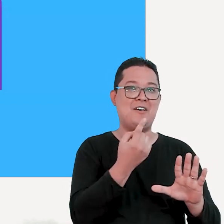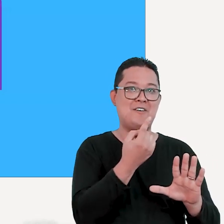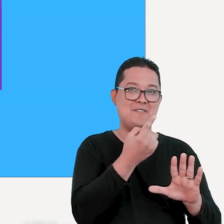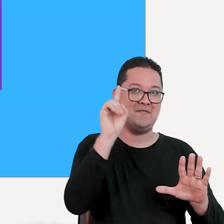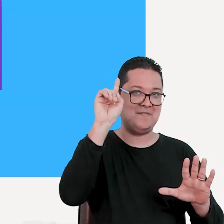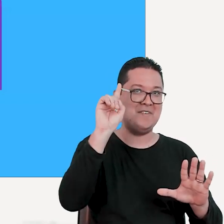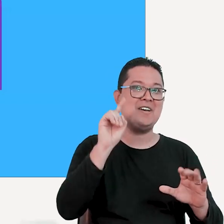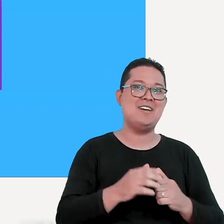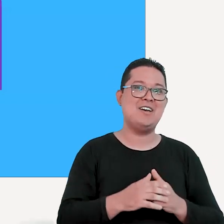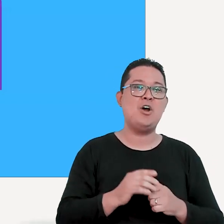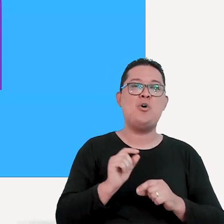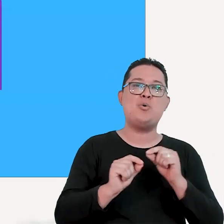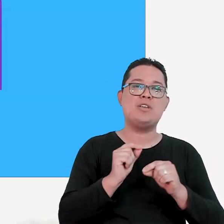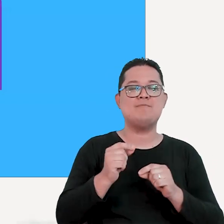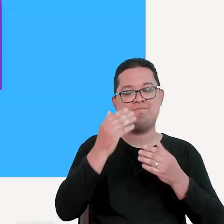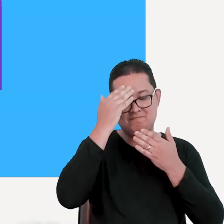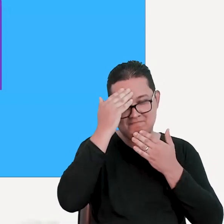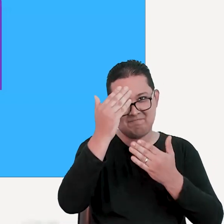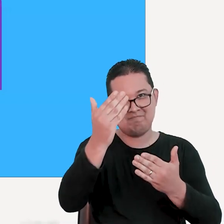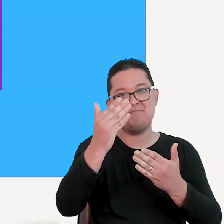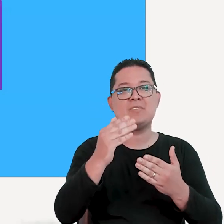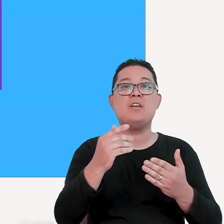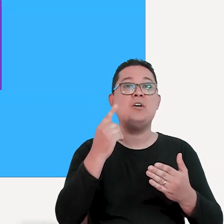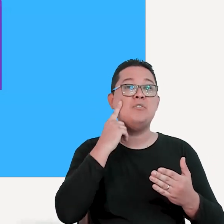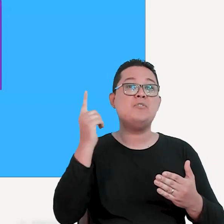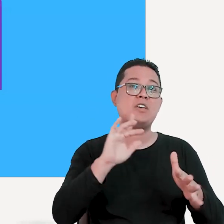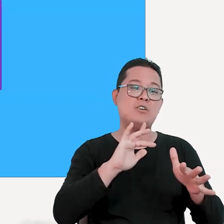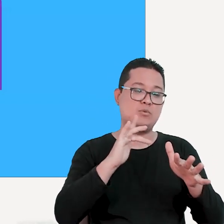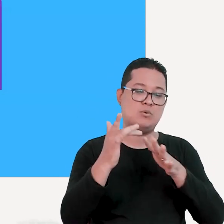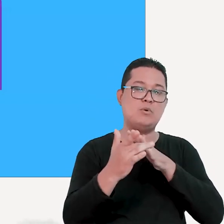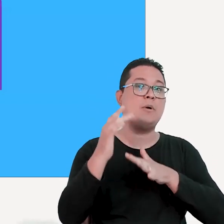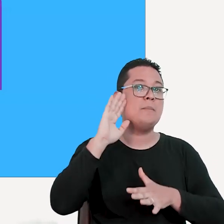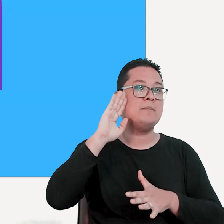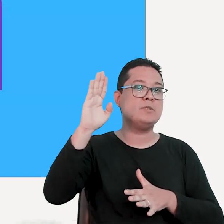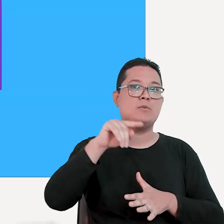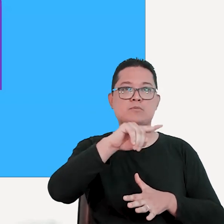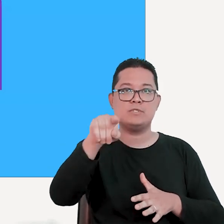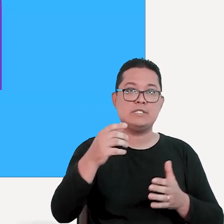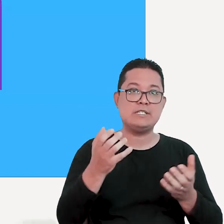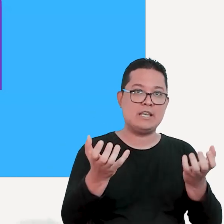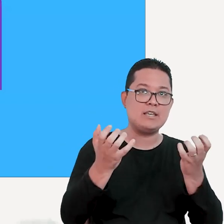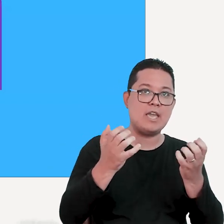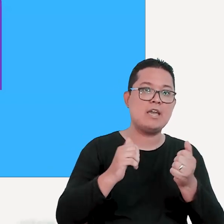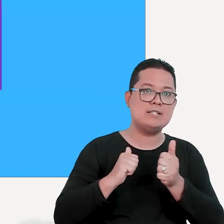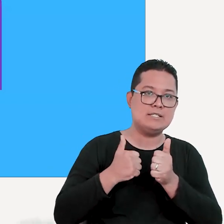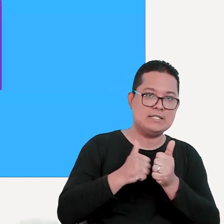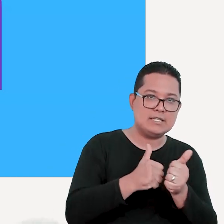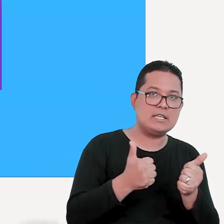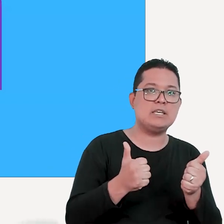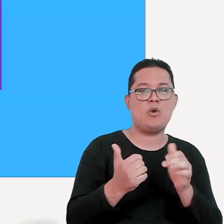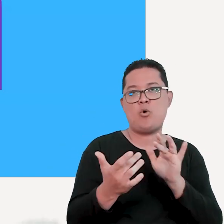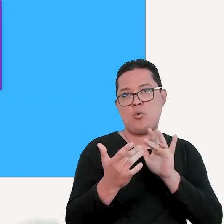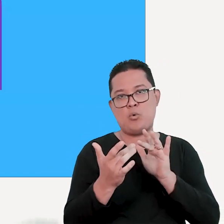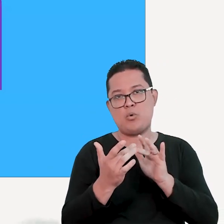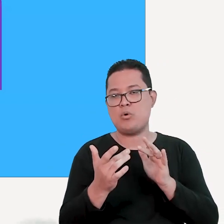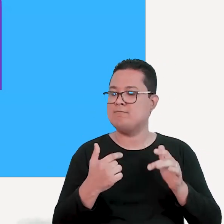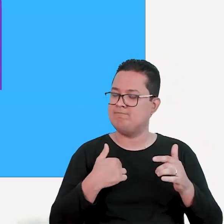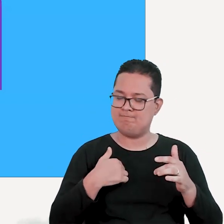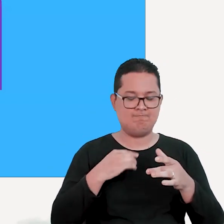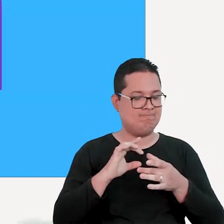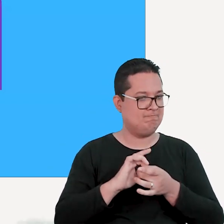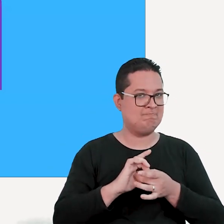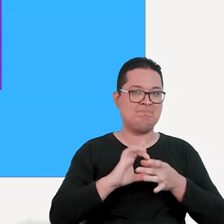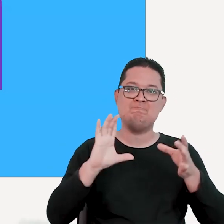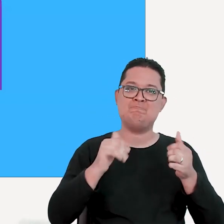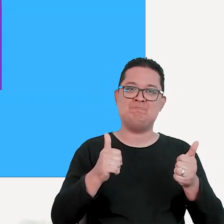de novo, agradeço, e aqui estão minhas redes sociais principais. Caso vocês queiram me seguir, me contatar, estou super disponível. Então,